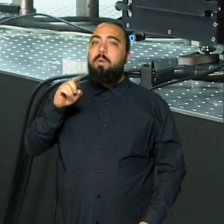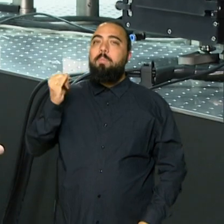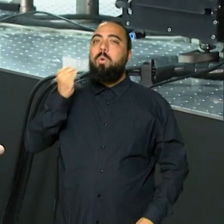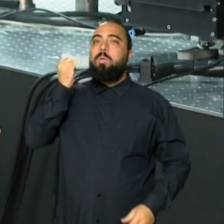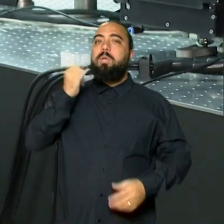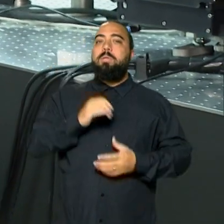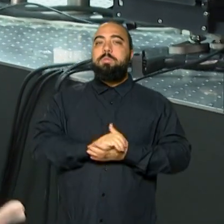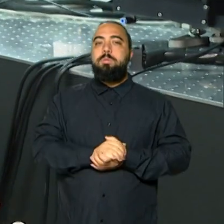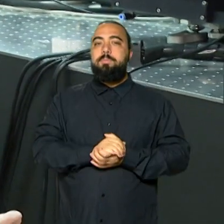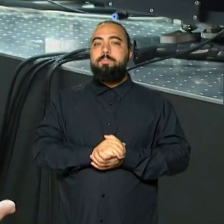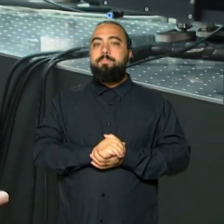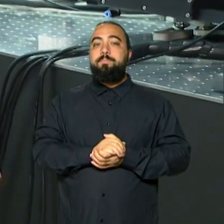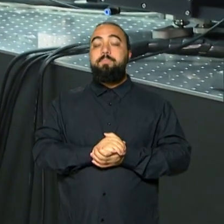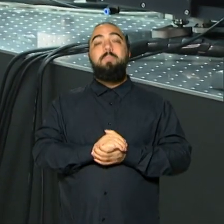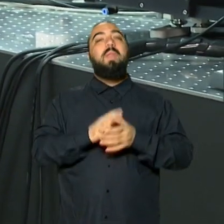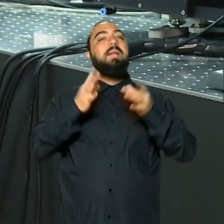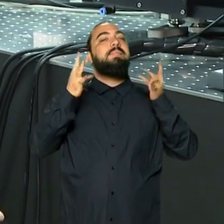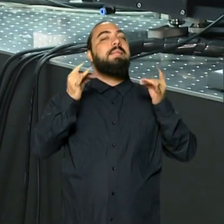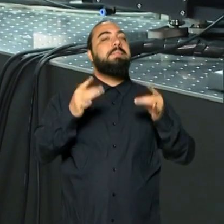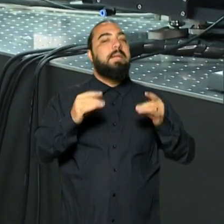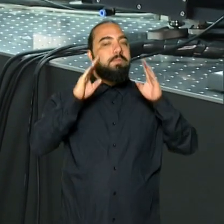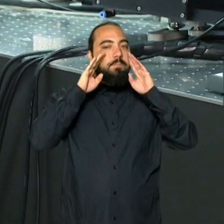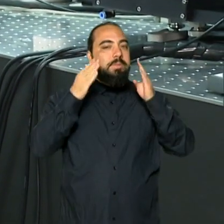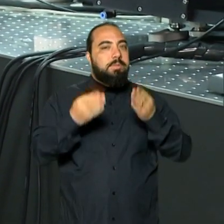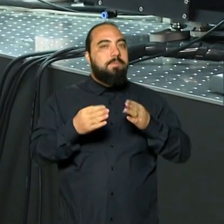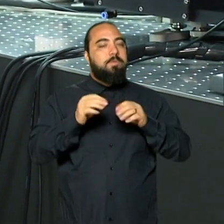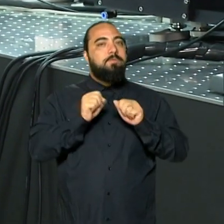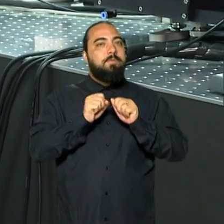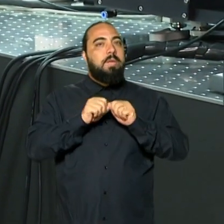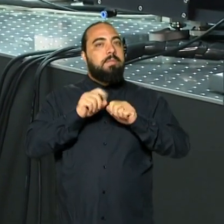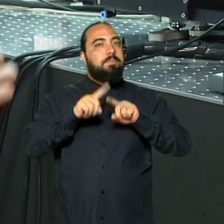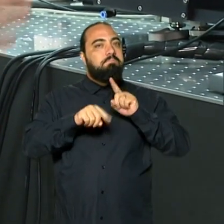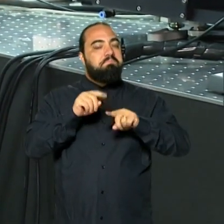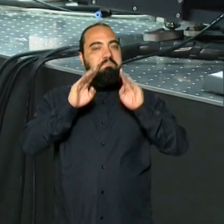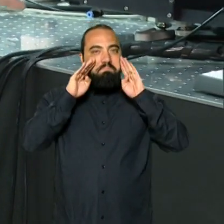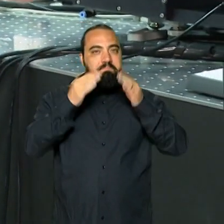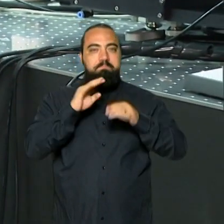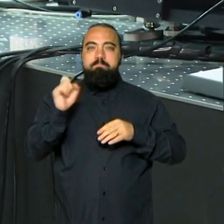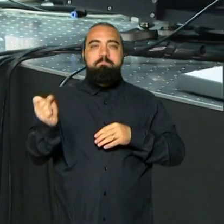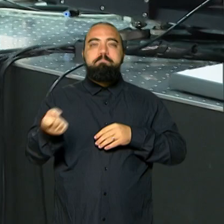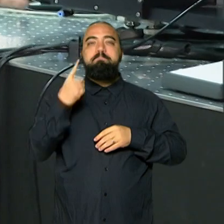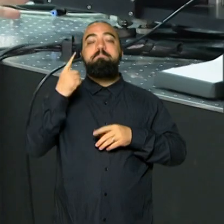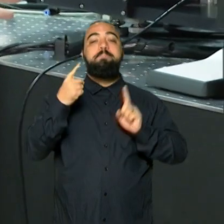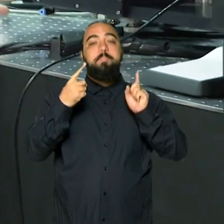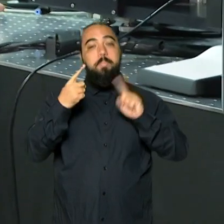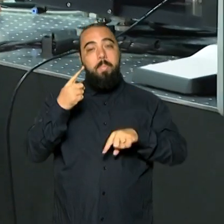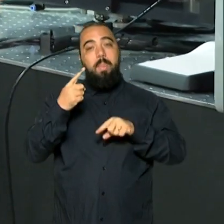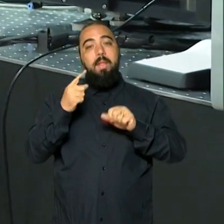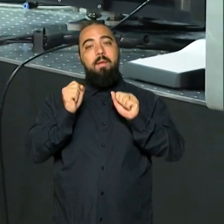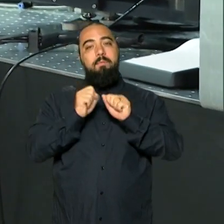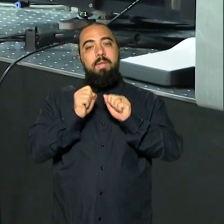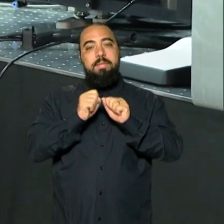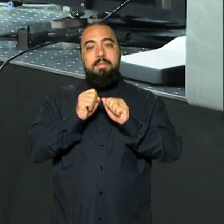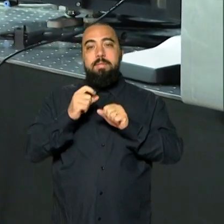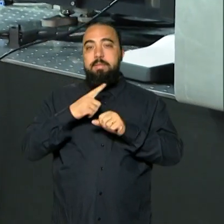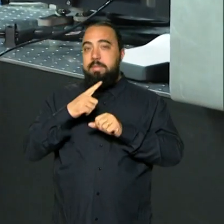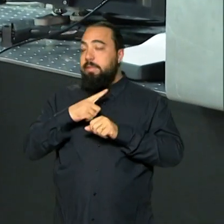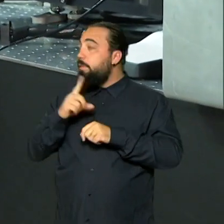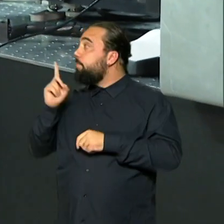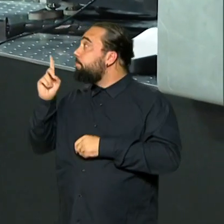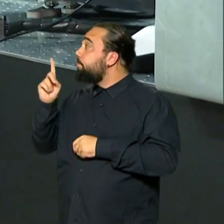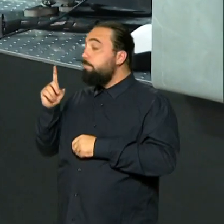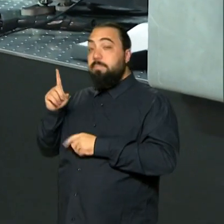Detalhe bastante específico e que faz este equipamento singular é esta enclausura aqui que permite que a